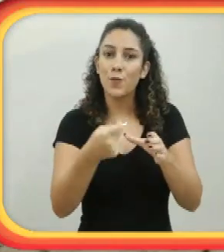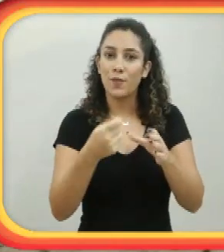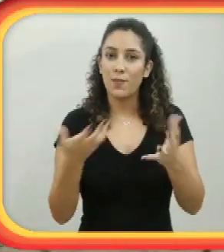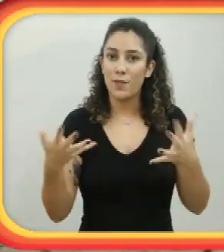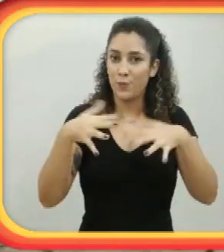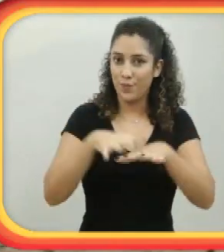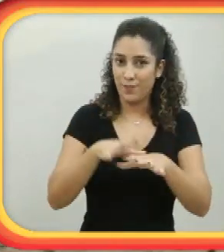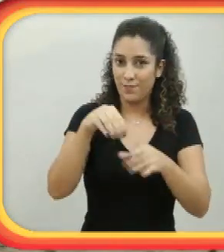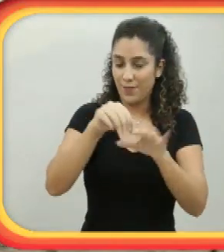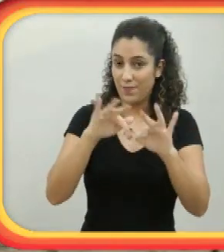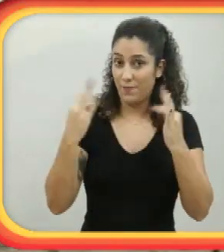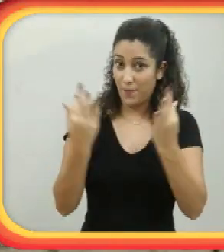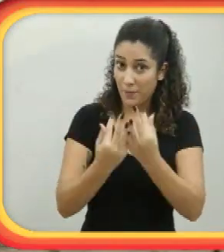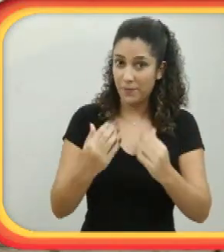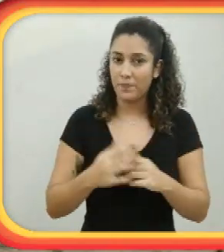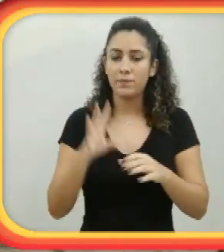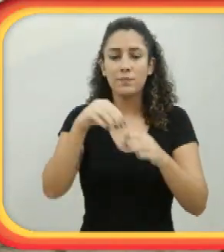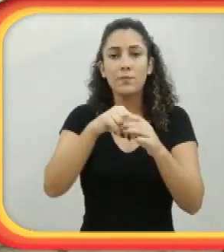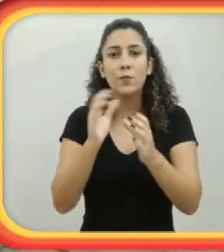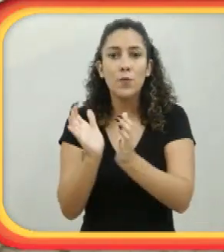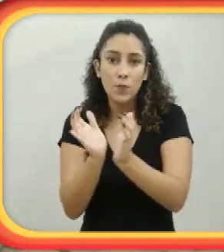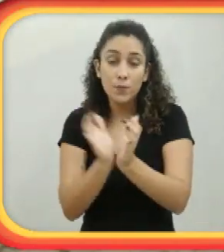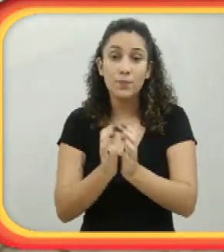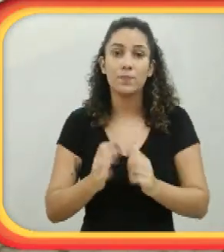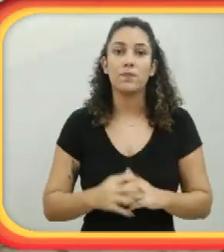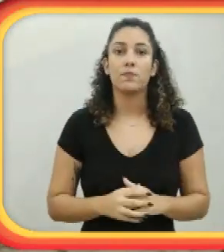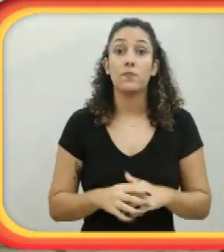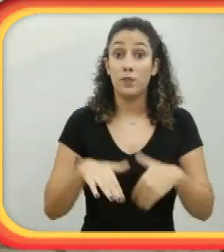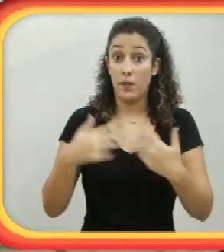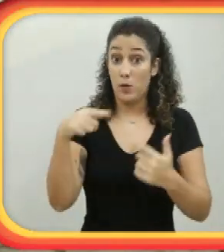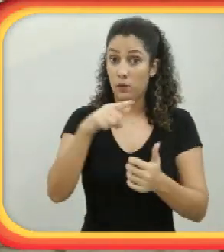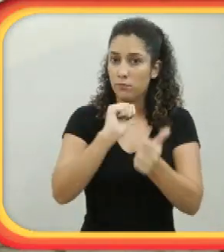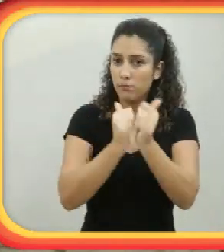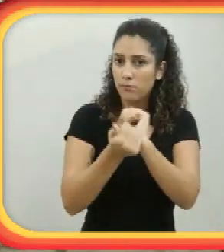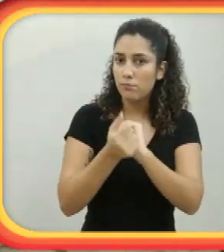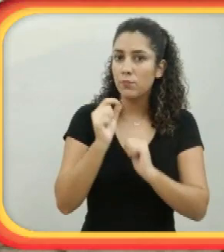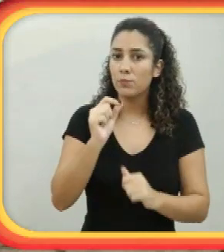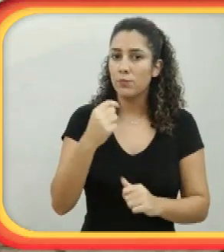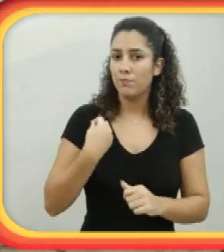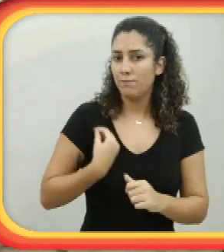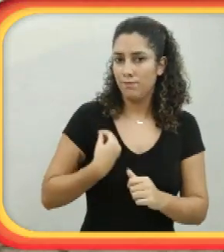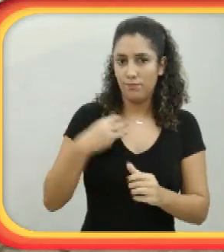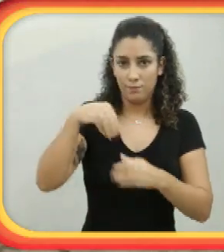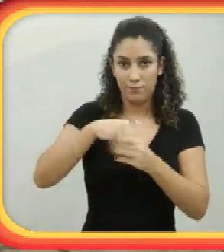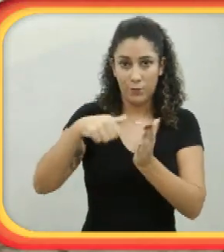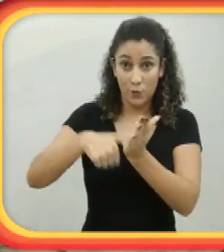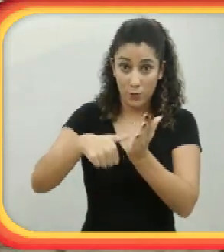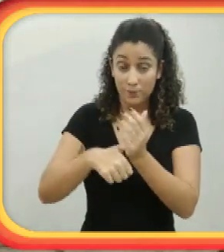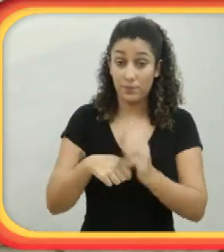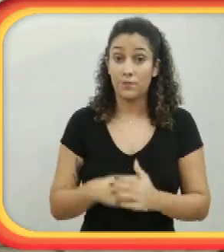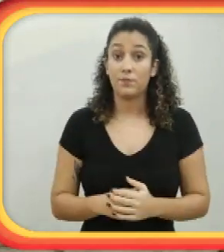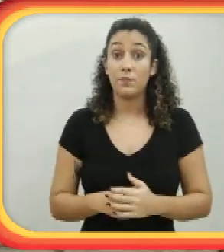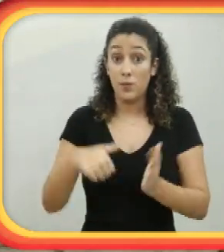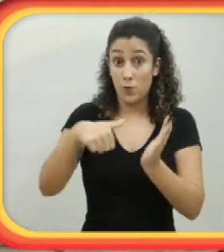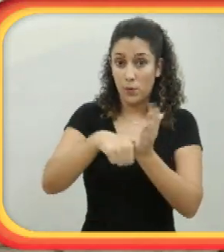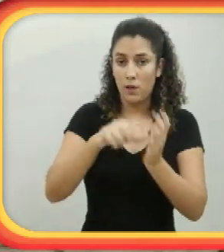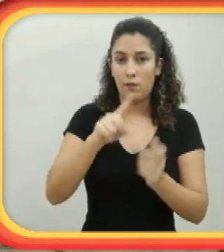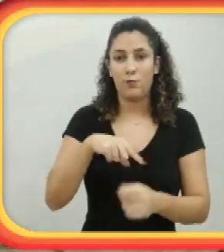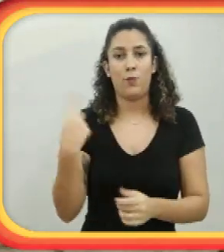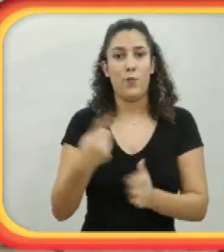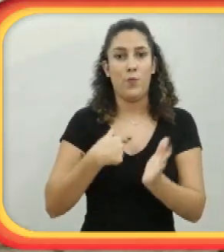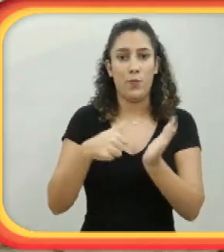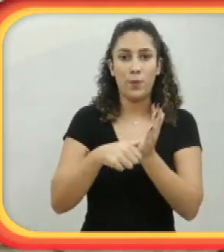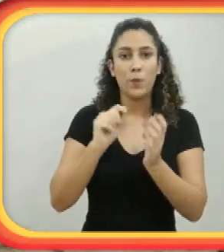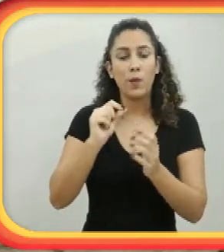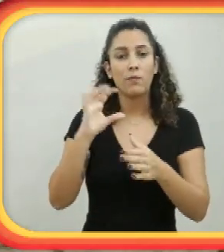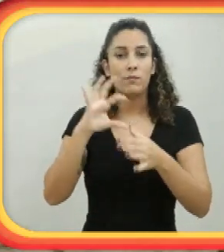e é uma forma também de inclusão dentro da família, dentro do grupo. Então o esporte em si, ele vive com